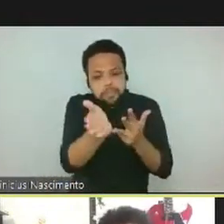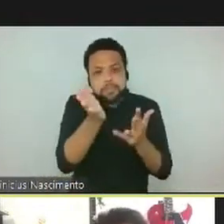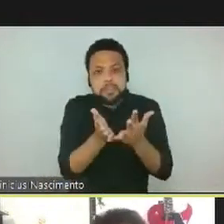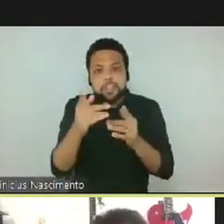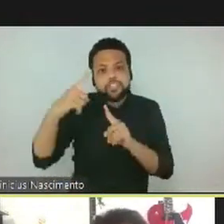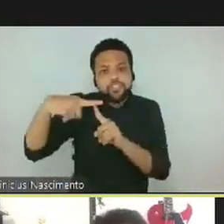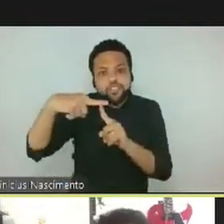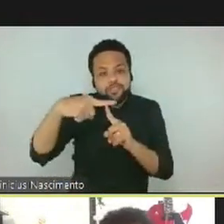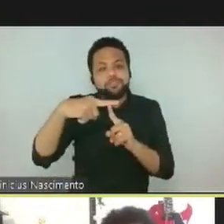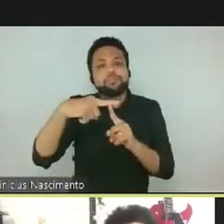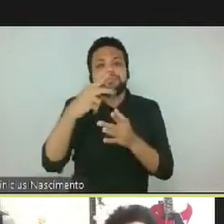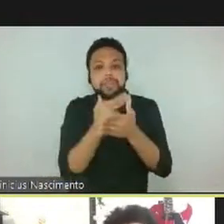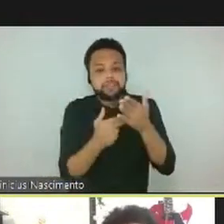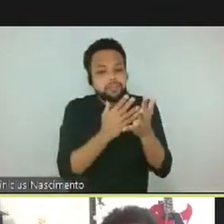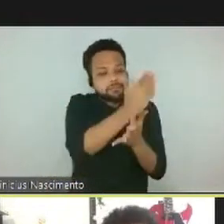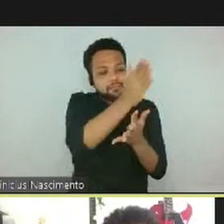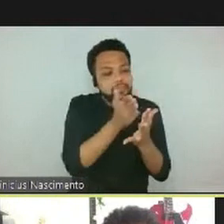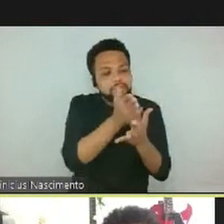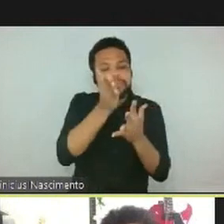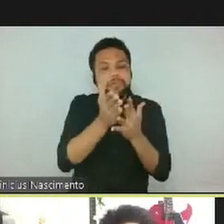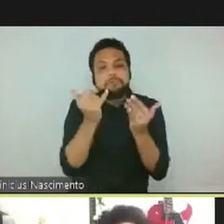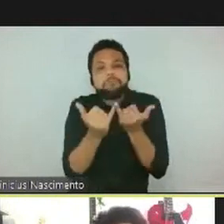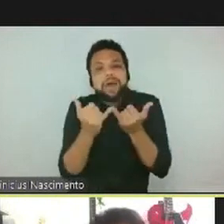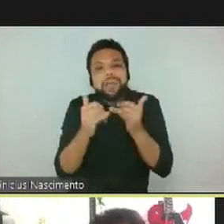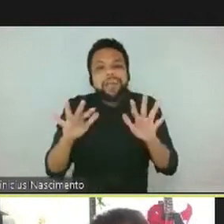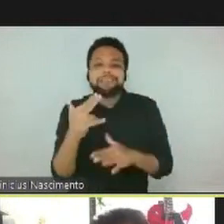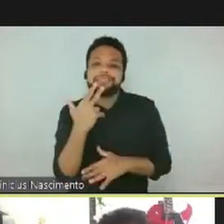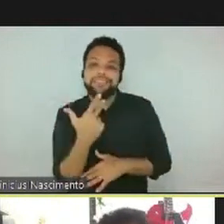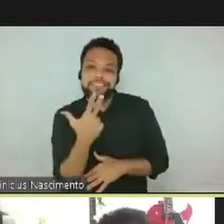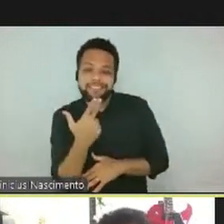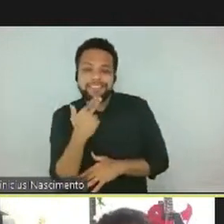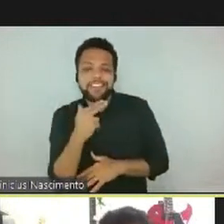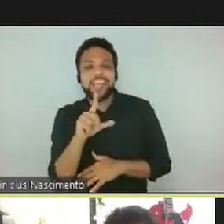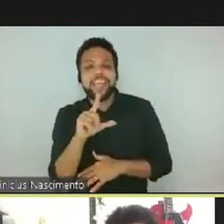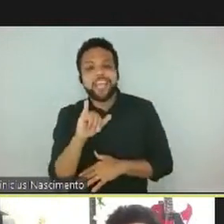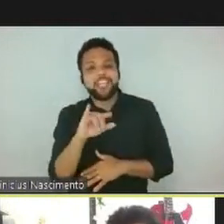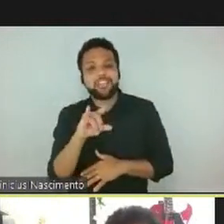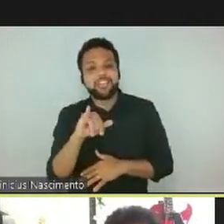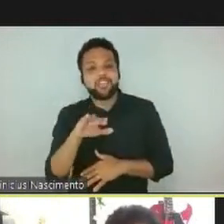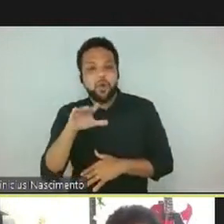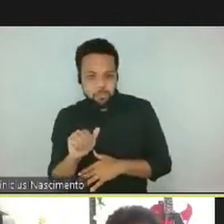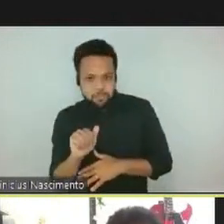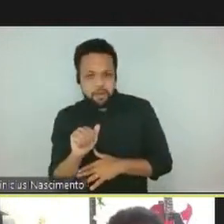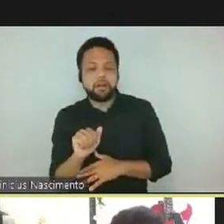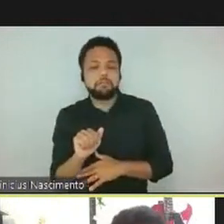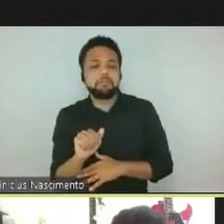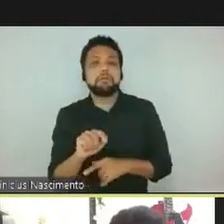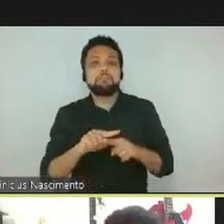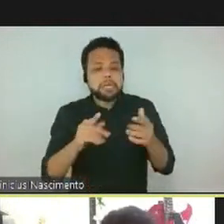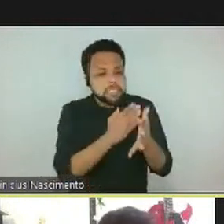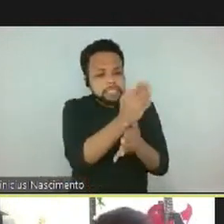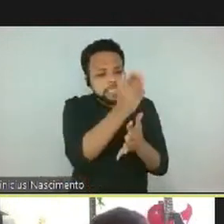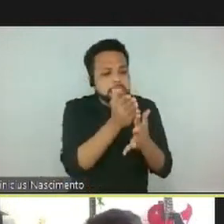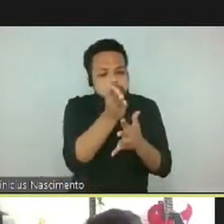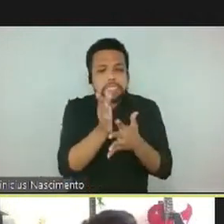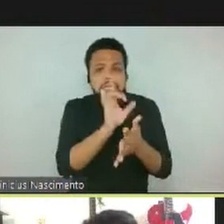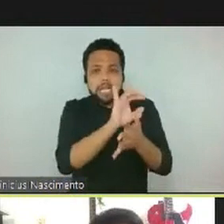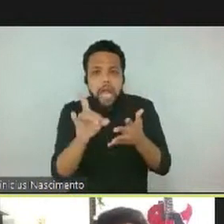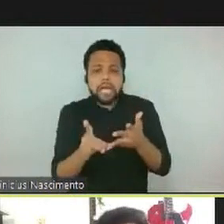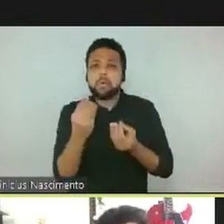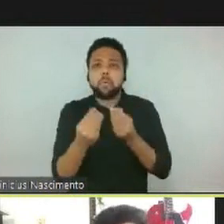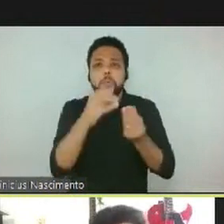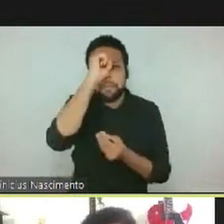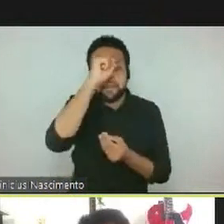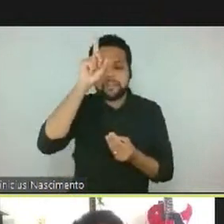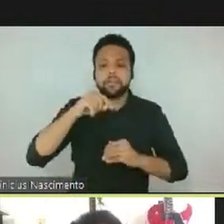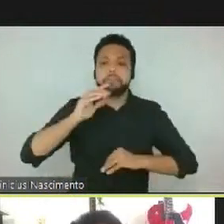elas vão ser aprendidas, vão ser desenvolvidas com uma prática, né? Em cada contexto.